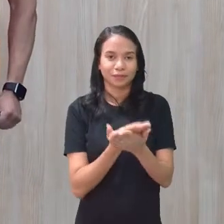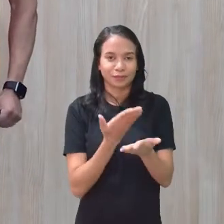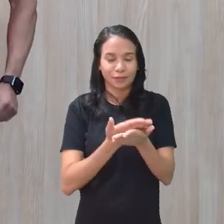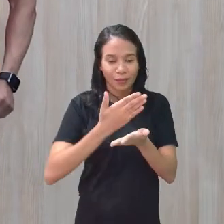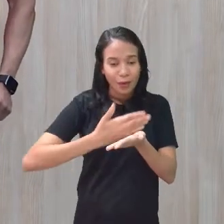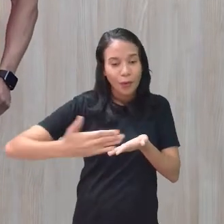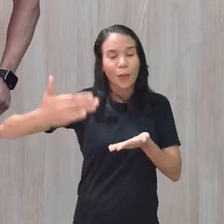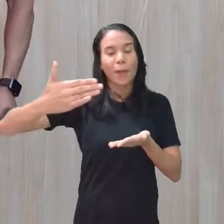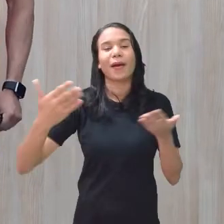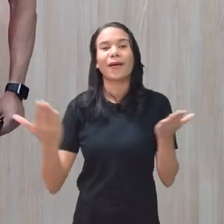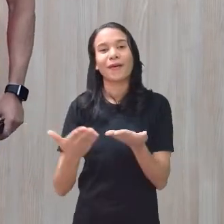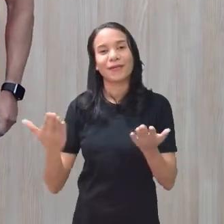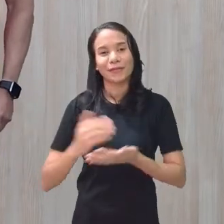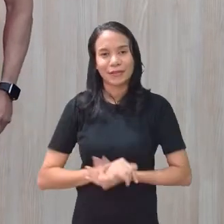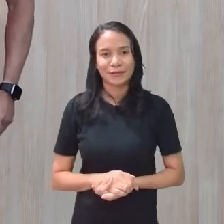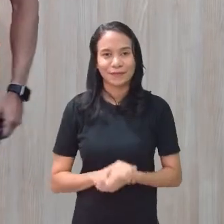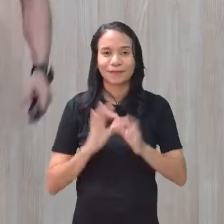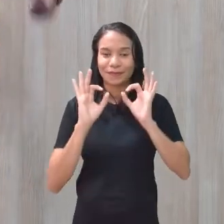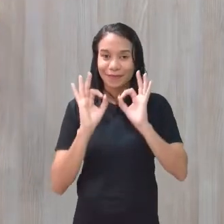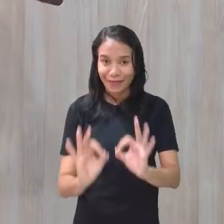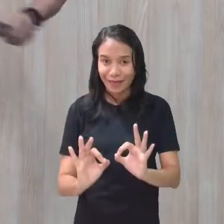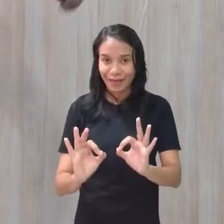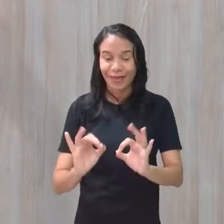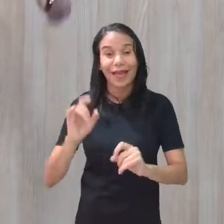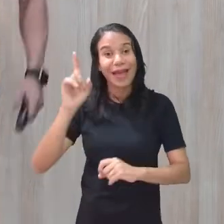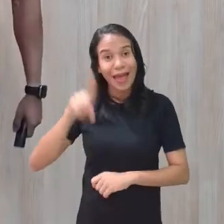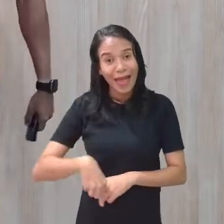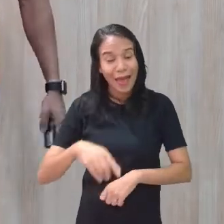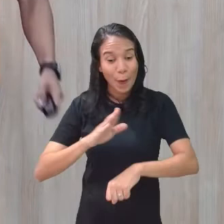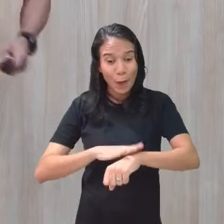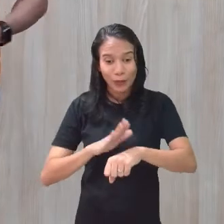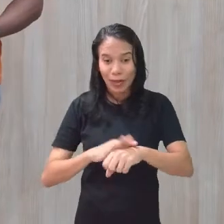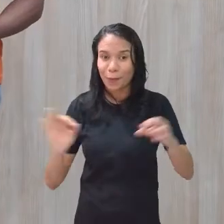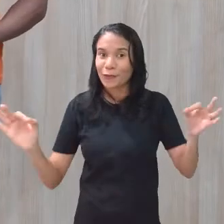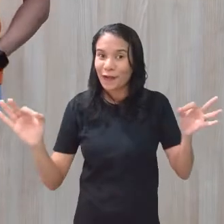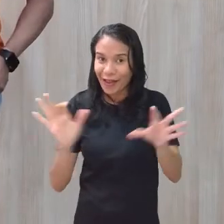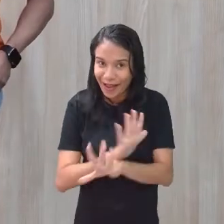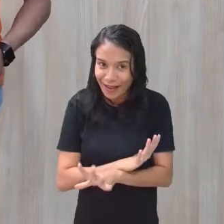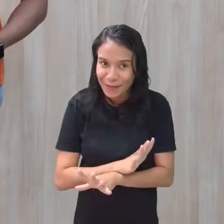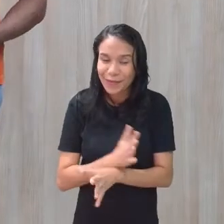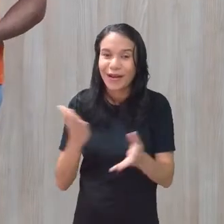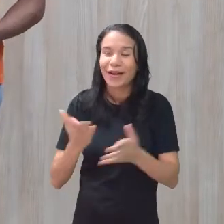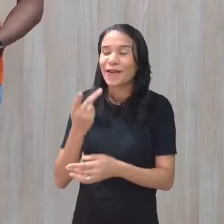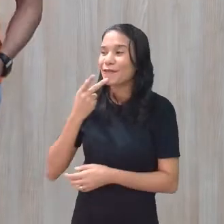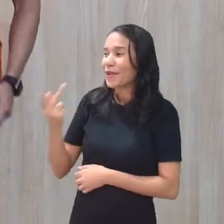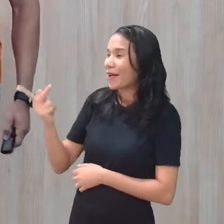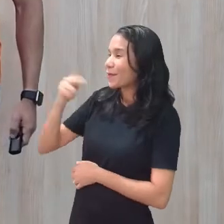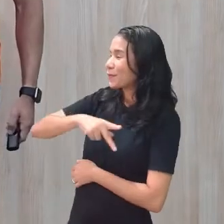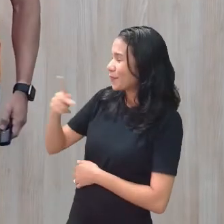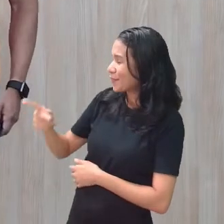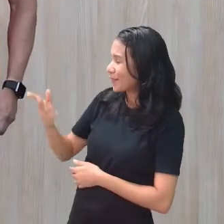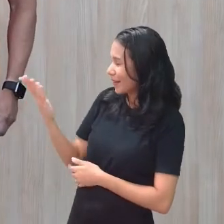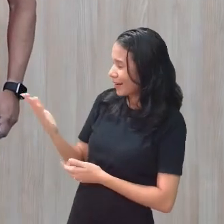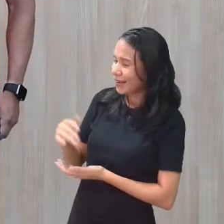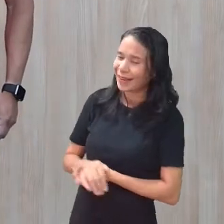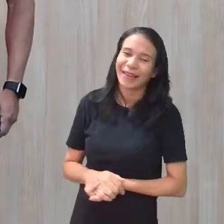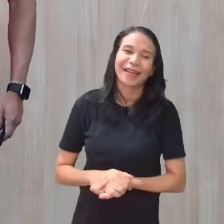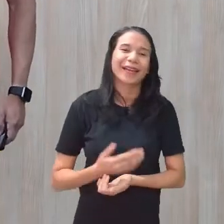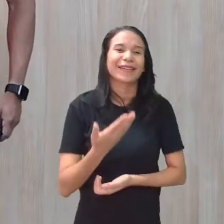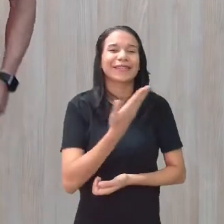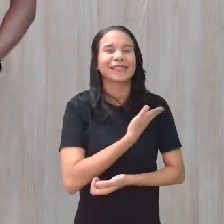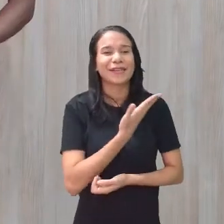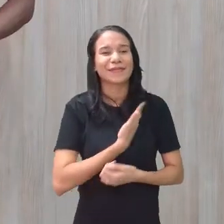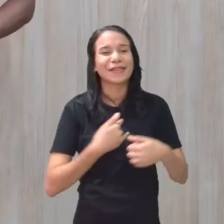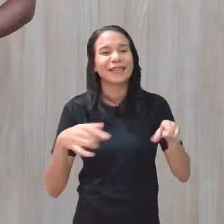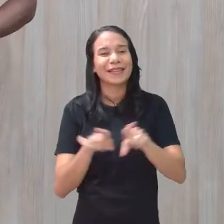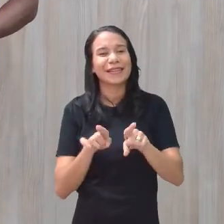de hoje aí e nas próximas aulas, tá bom? Estourei meu tempo, certo? Vou passar a palavrinha aqui para os nossos grandes amigos